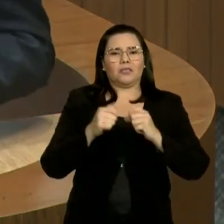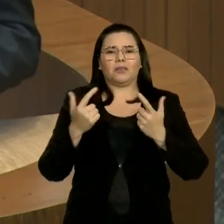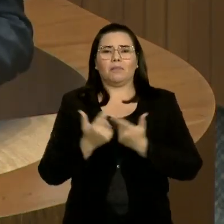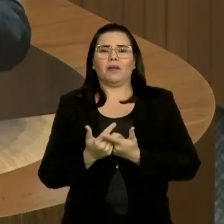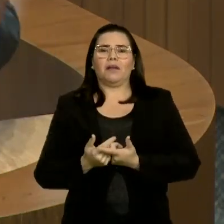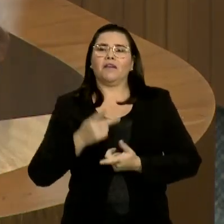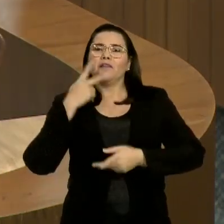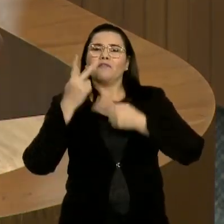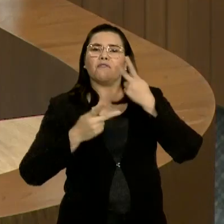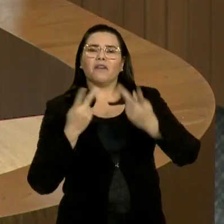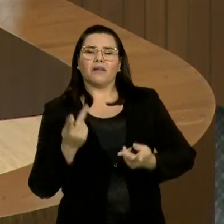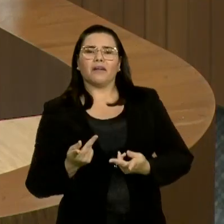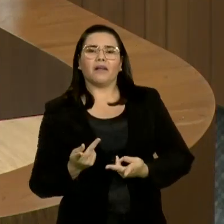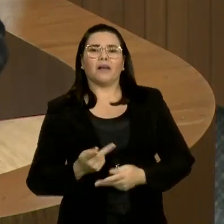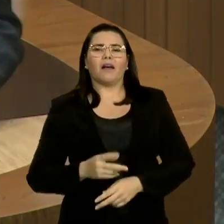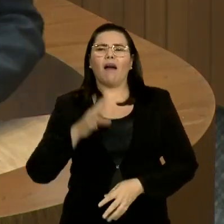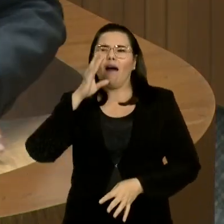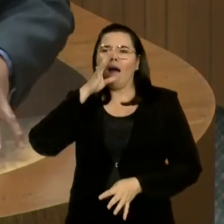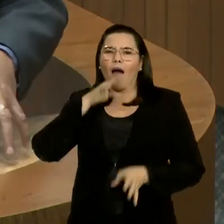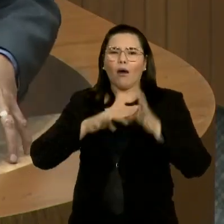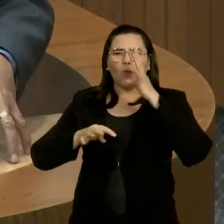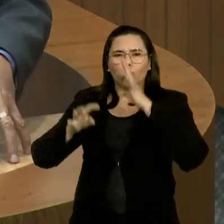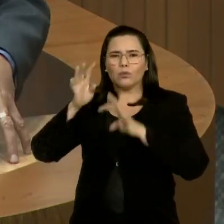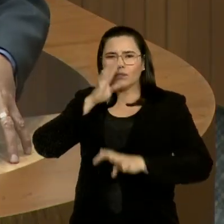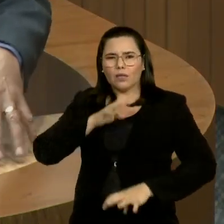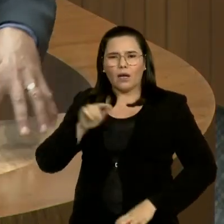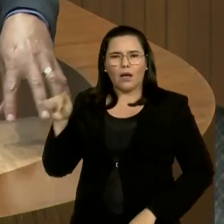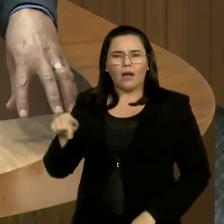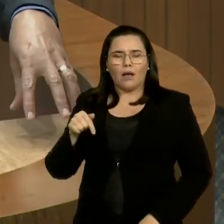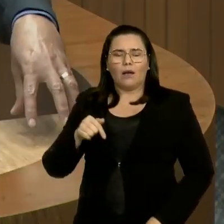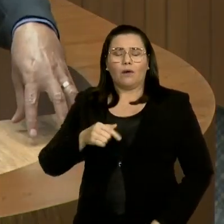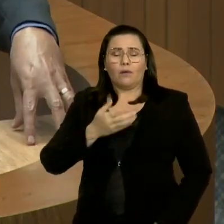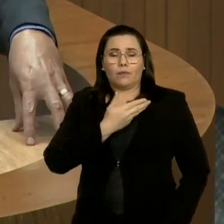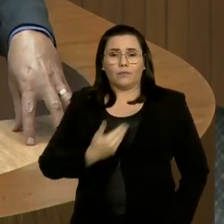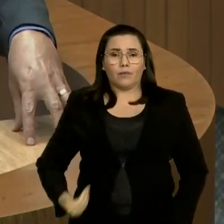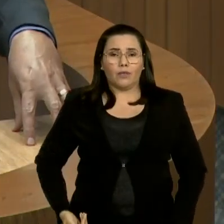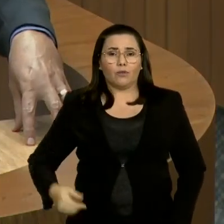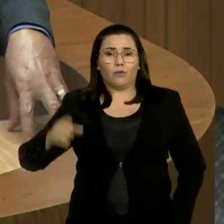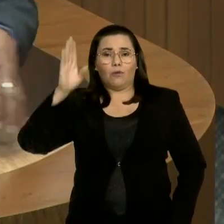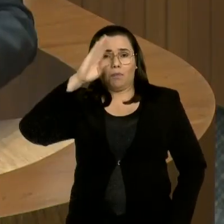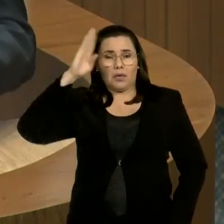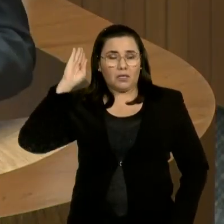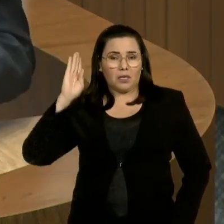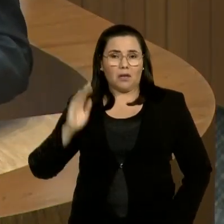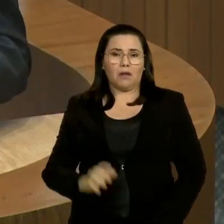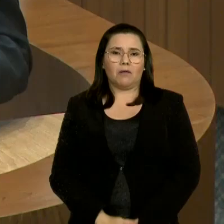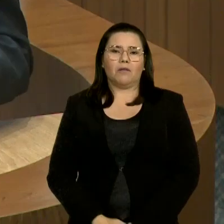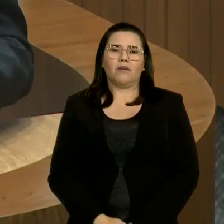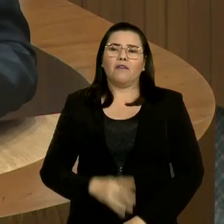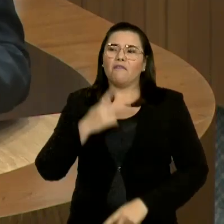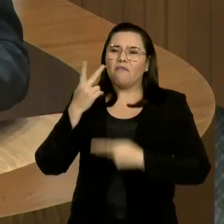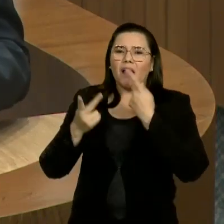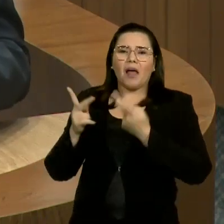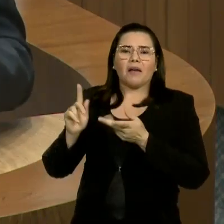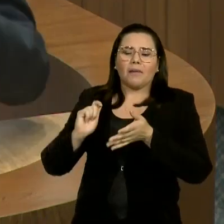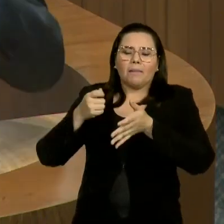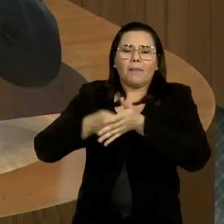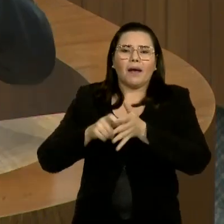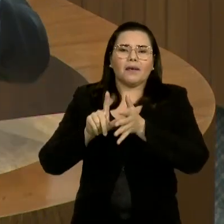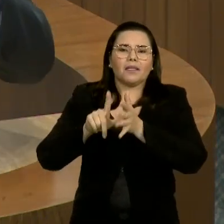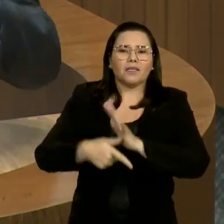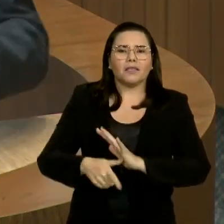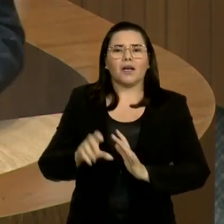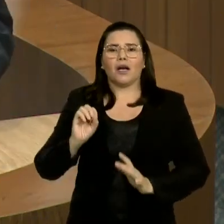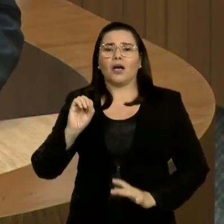governador Brandão não tivesse honrando os seus compromissos que de fato está E